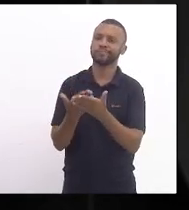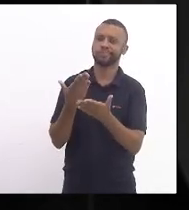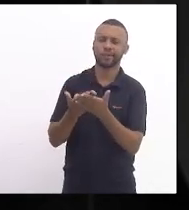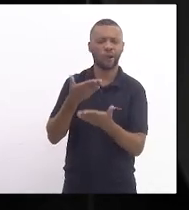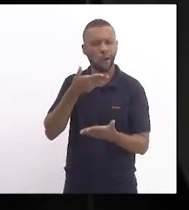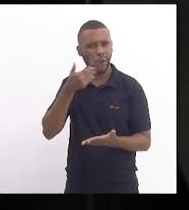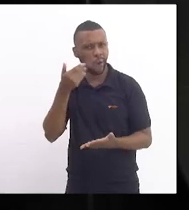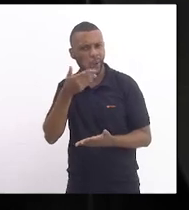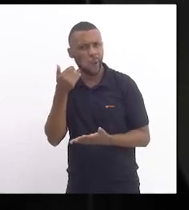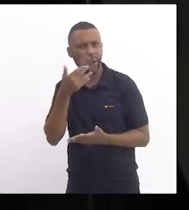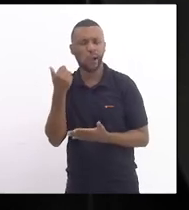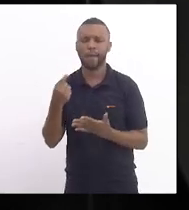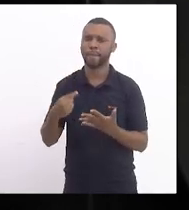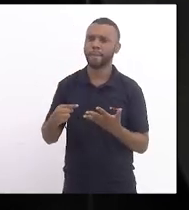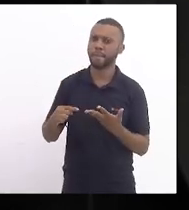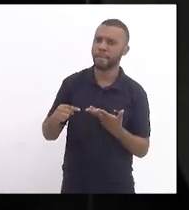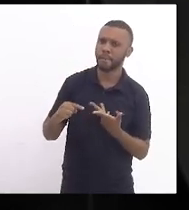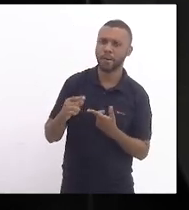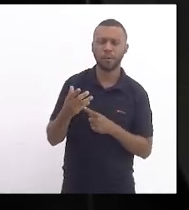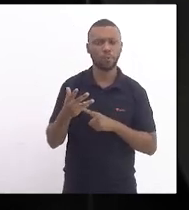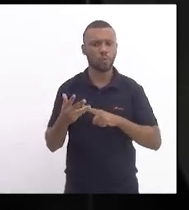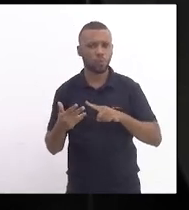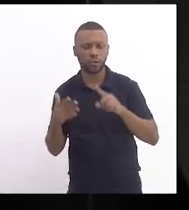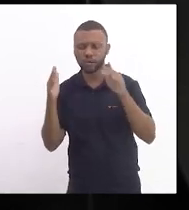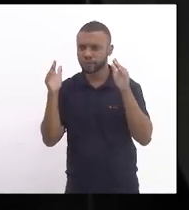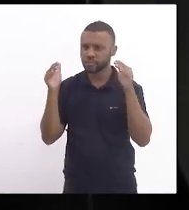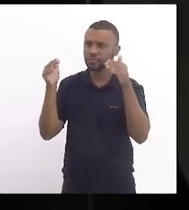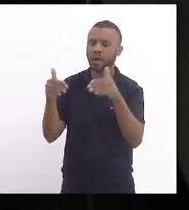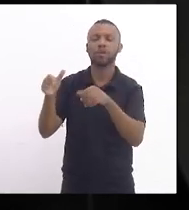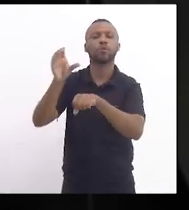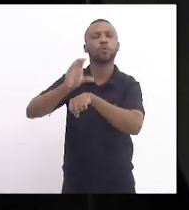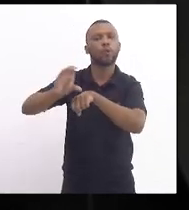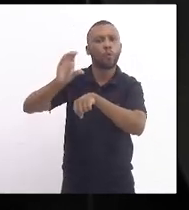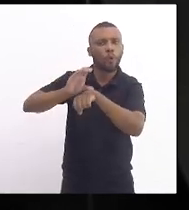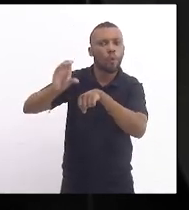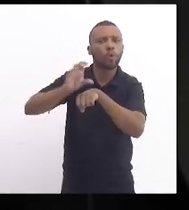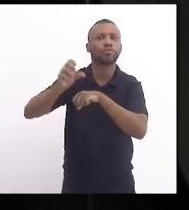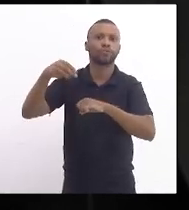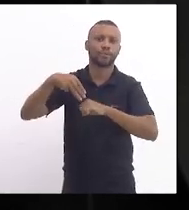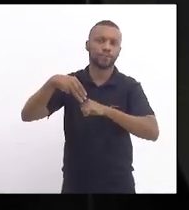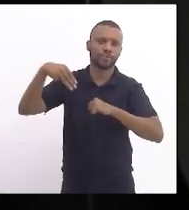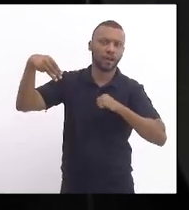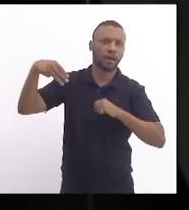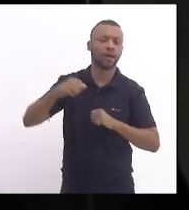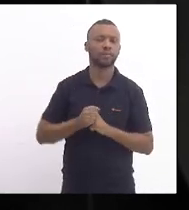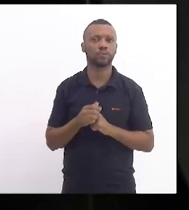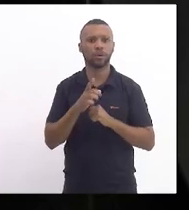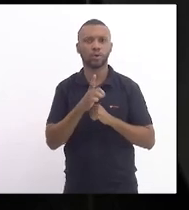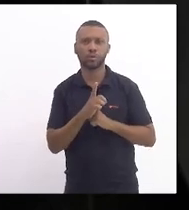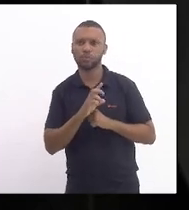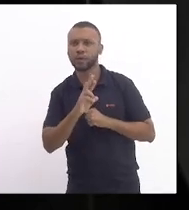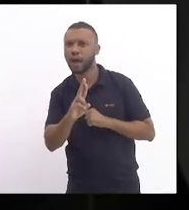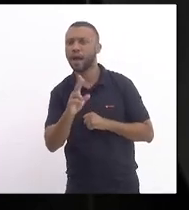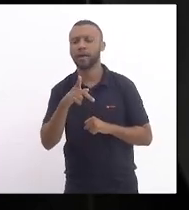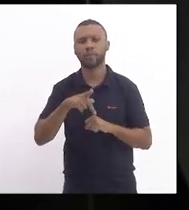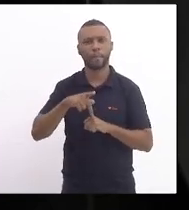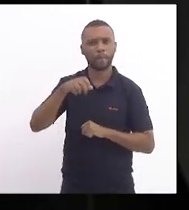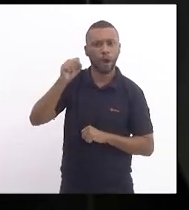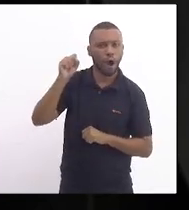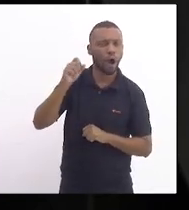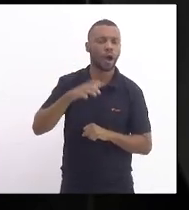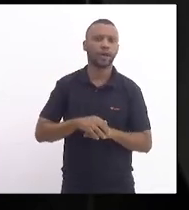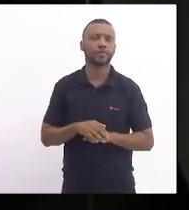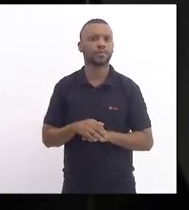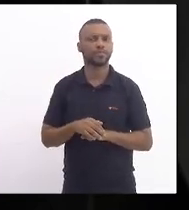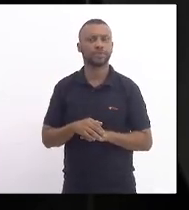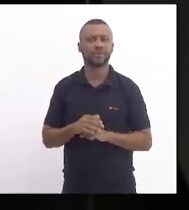São se aperfeiçoando através do corpo através de curso de Mestrado doutorado pós-graduação especialização